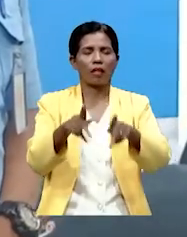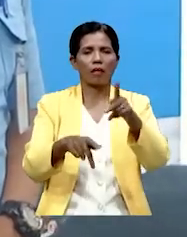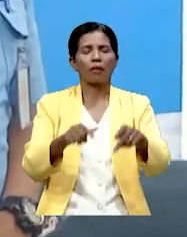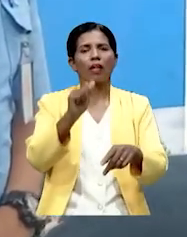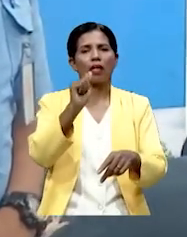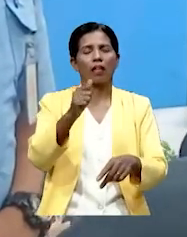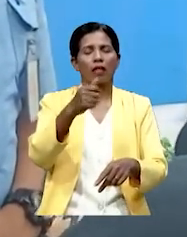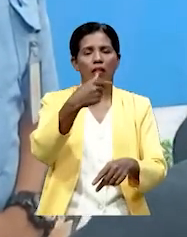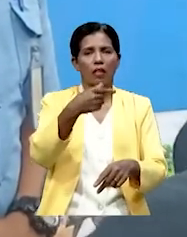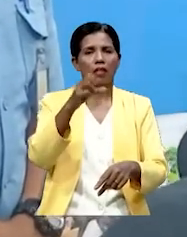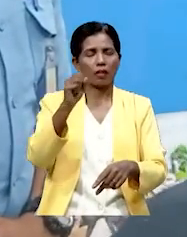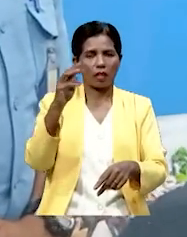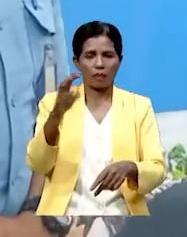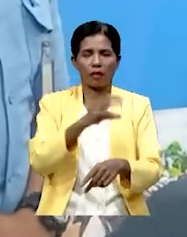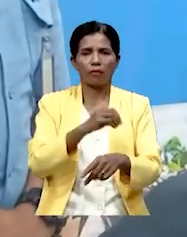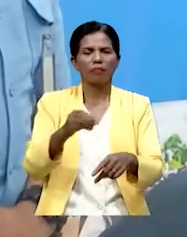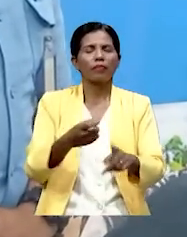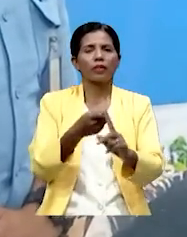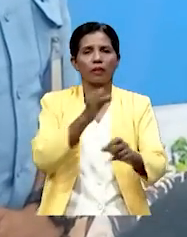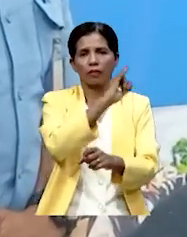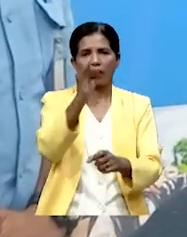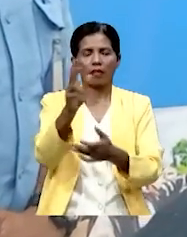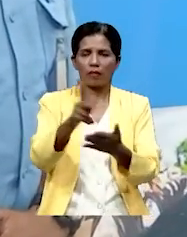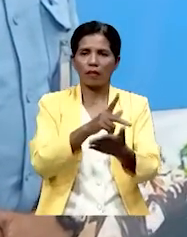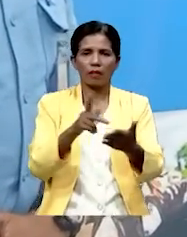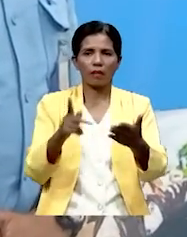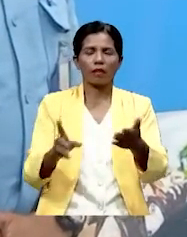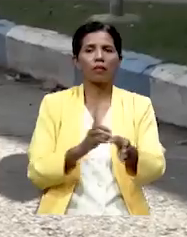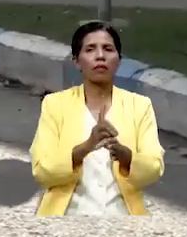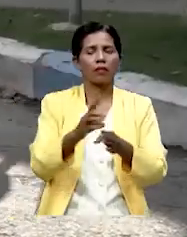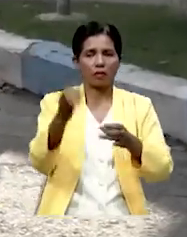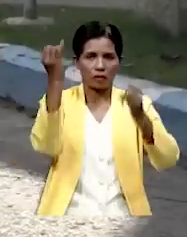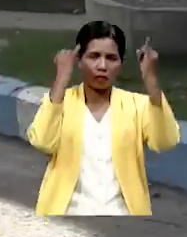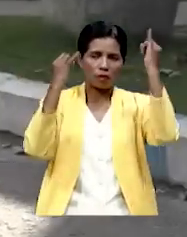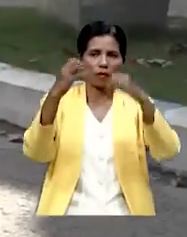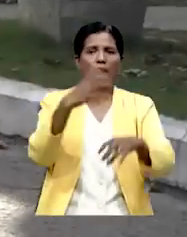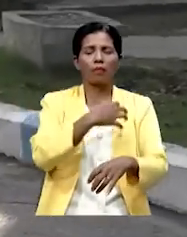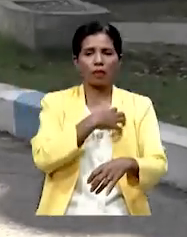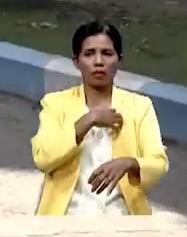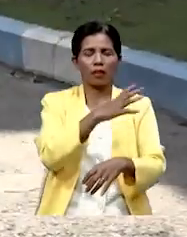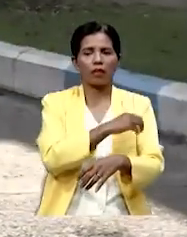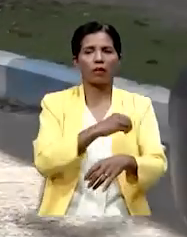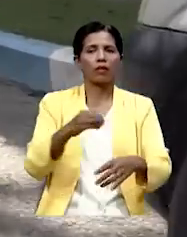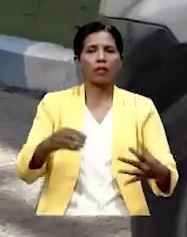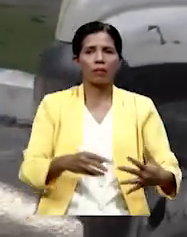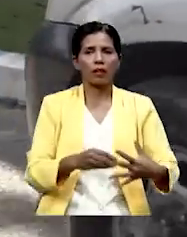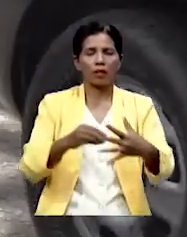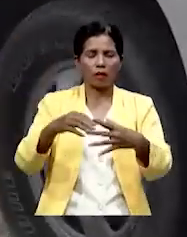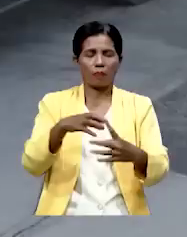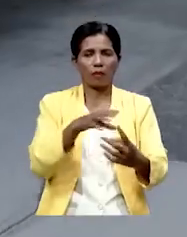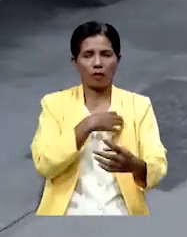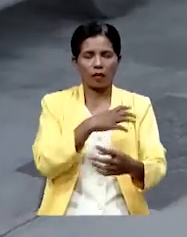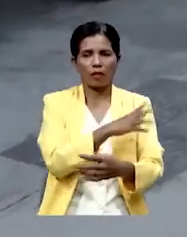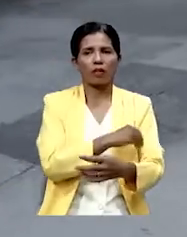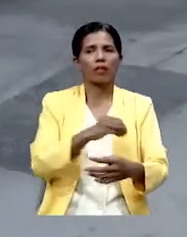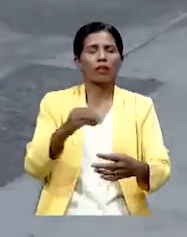HSM, composto o Departamento de Investigação Criminal, Departamento de Informação Polícia, Unidade Especial Polícia, no Unidade